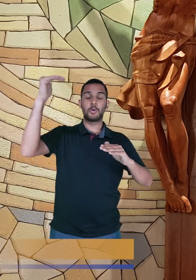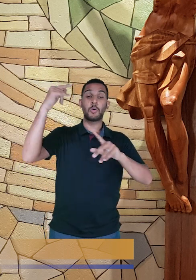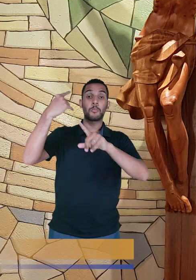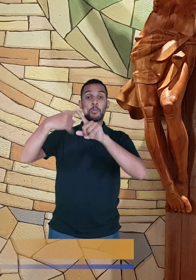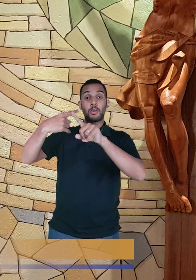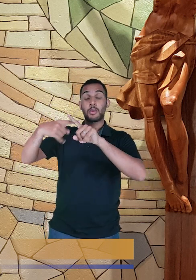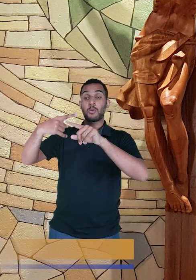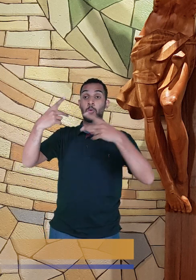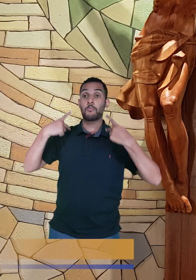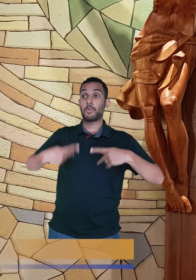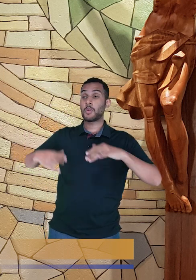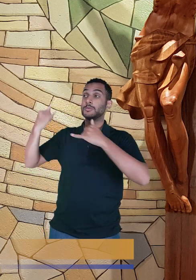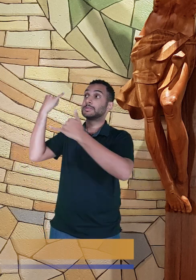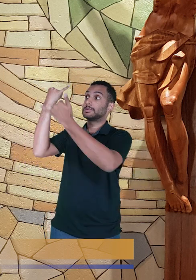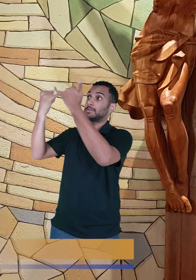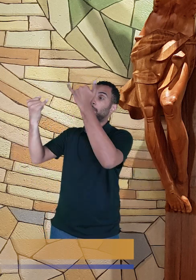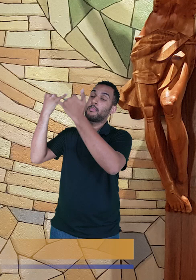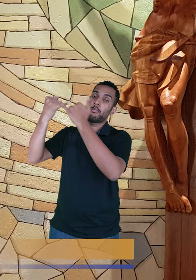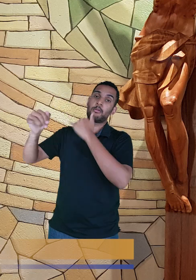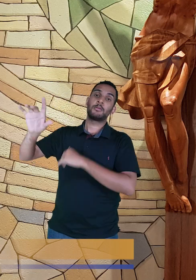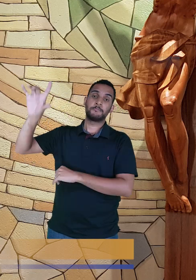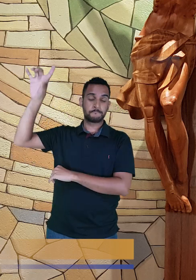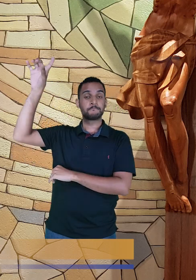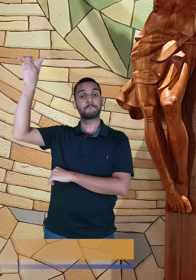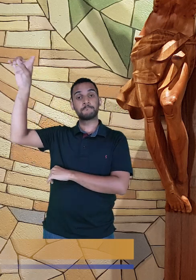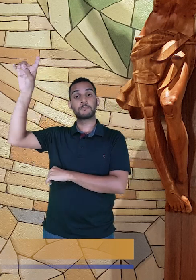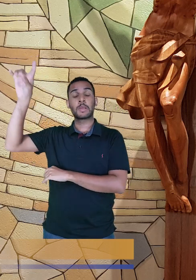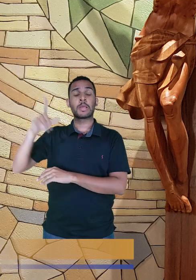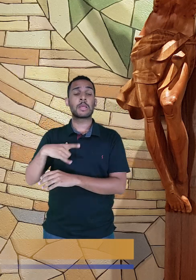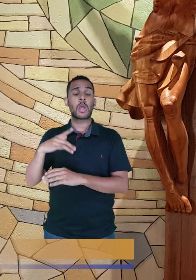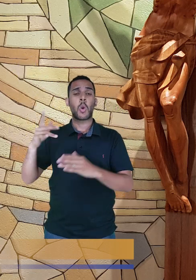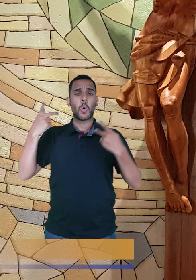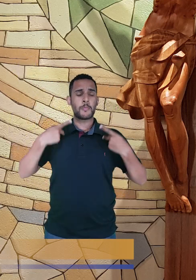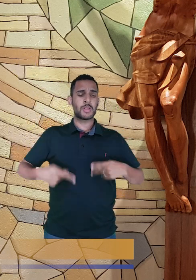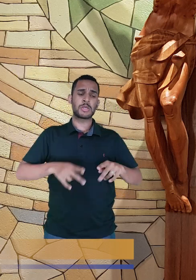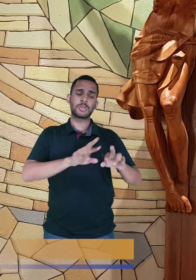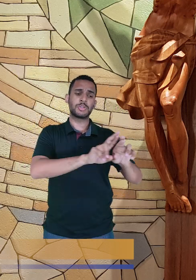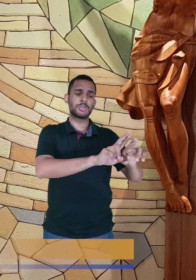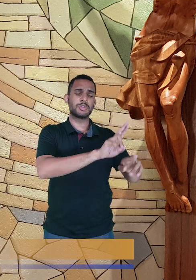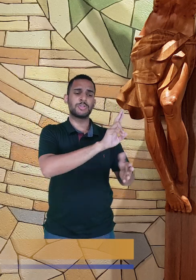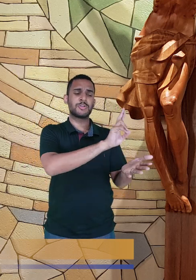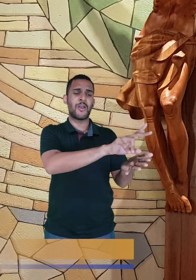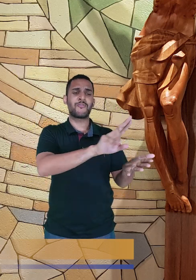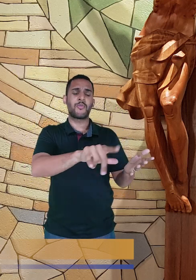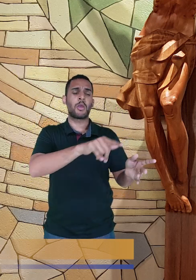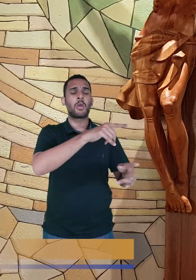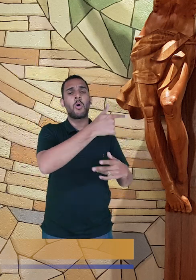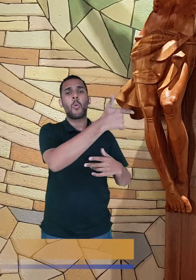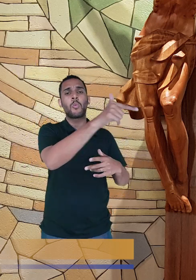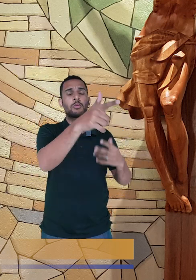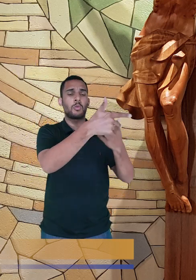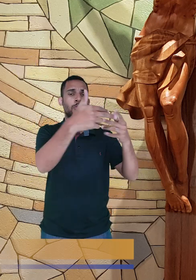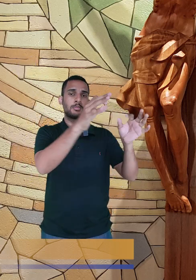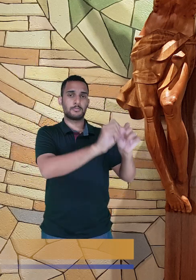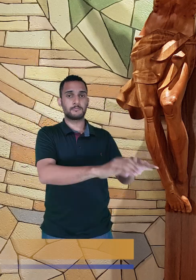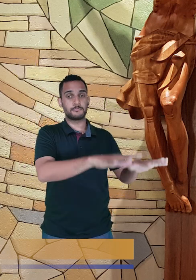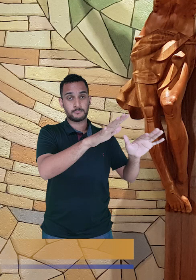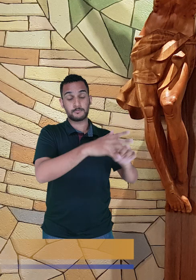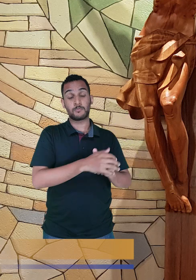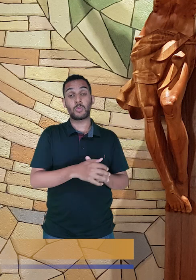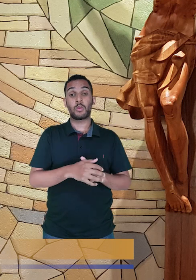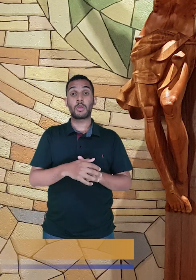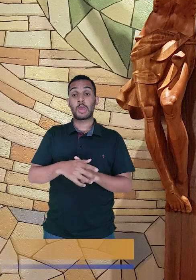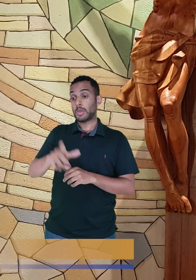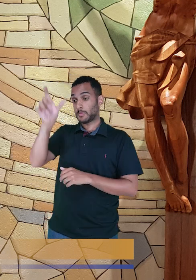criou à sua imagem. A criação do ser humano é nitidamente distinta da criação dos outros seres vivos. O ser humano